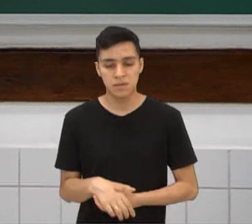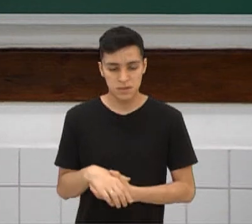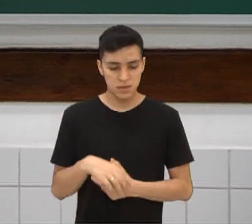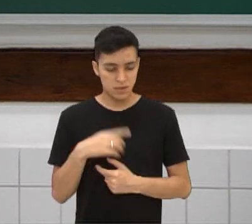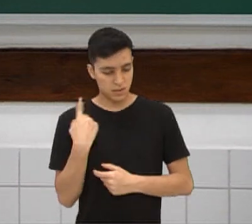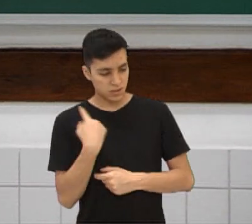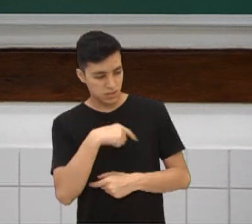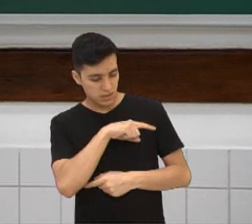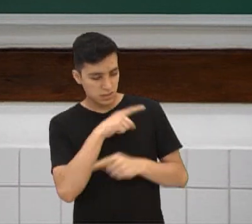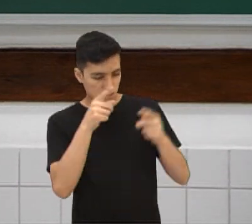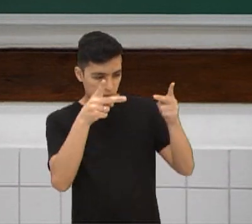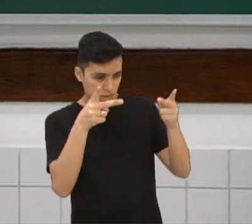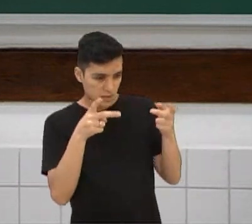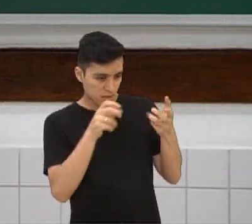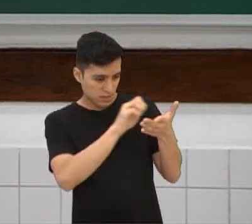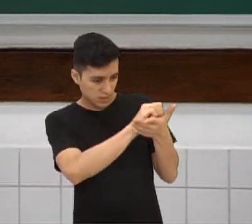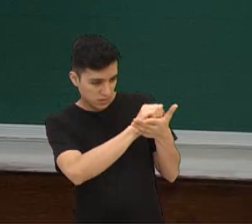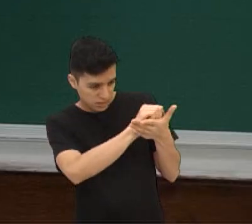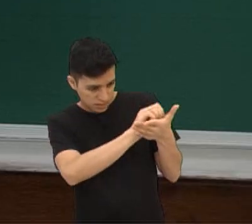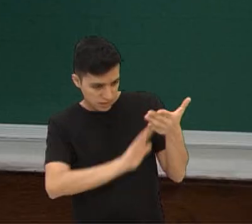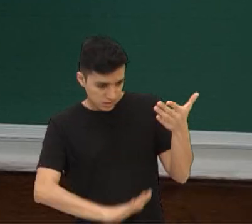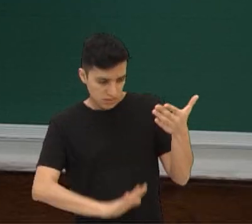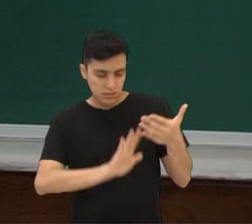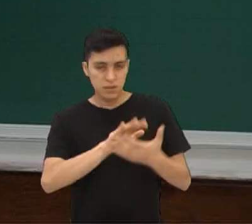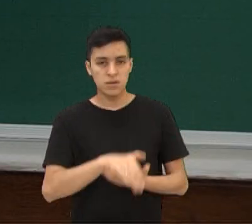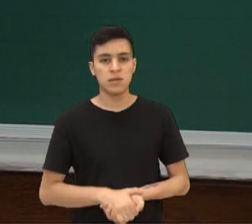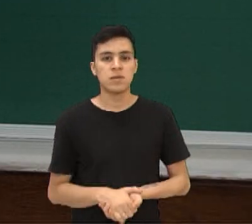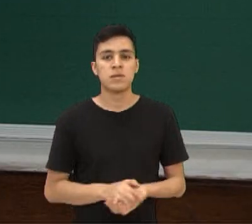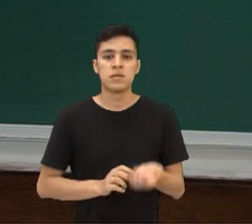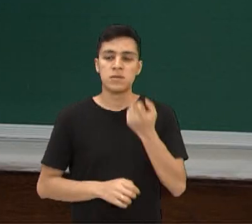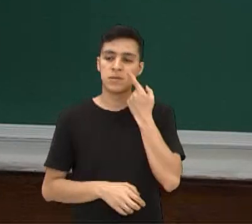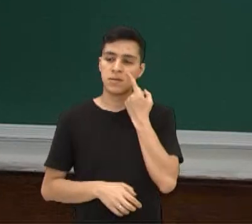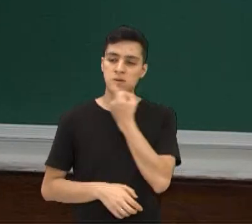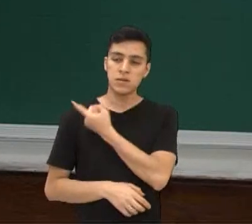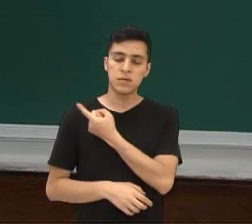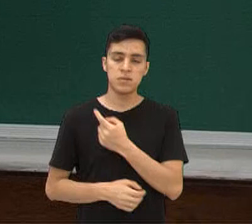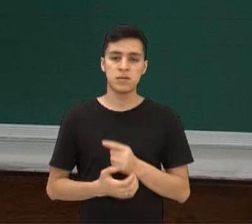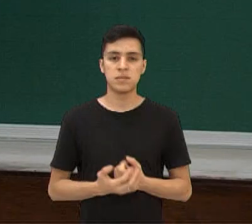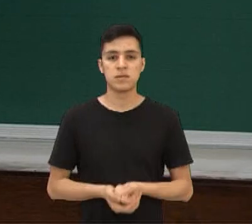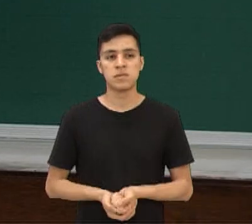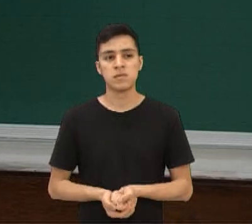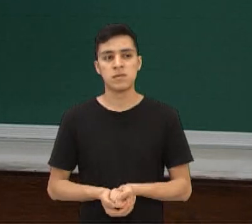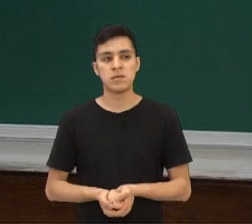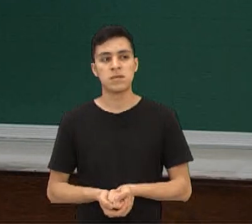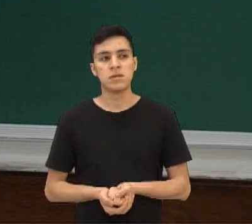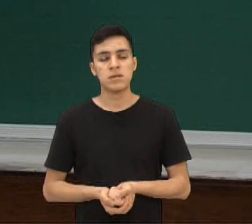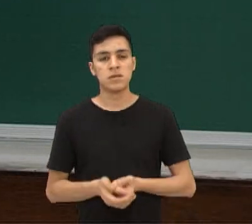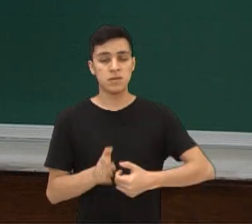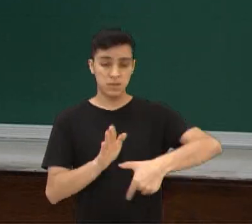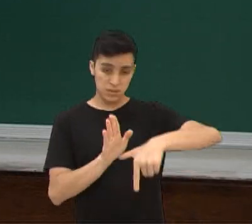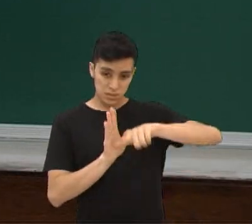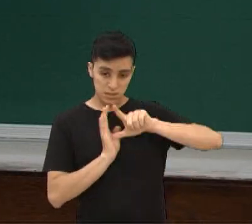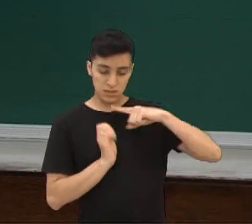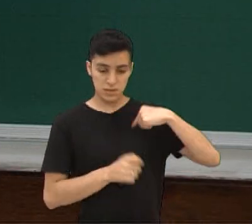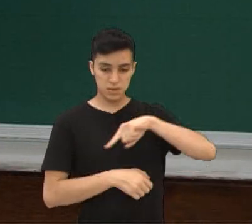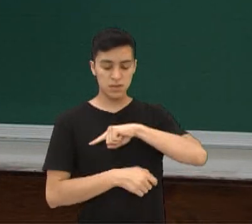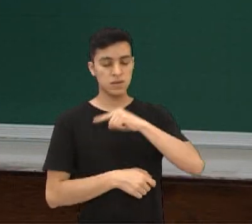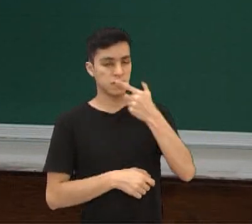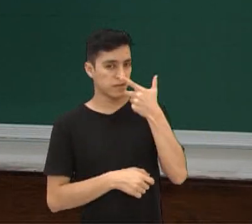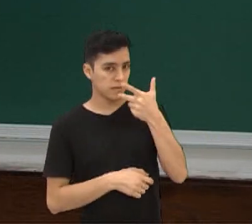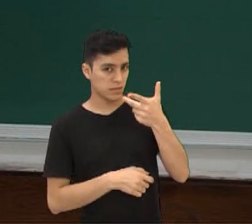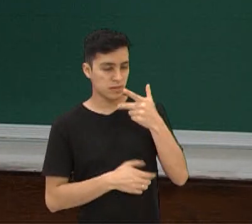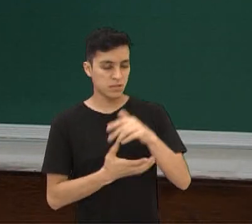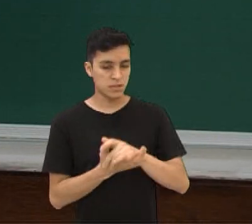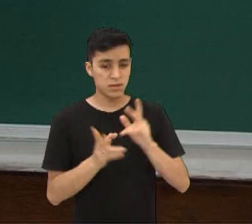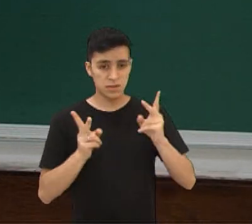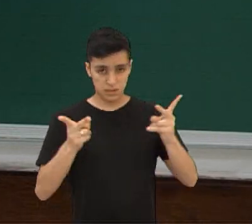Observando o nosso exercício, poet, someone who writes poem. Como a gente já disse, fazemos sempre a